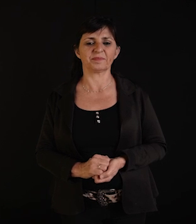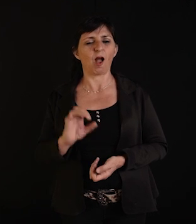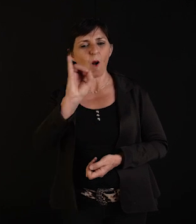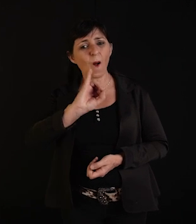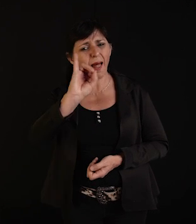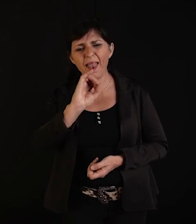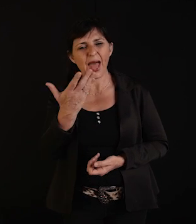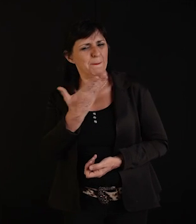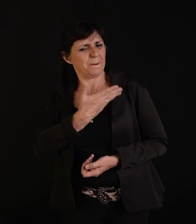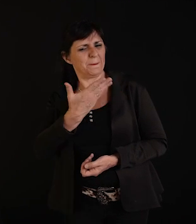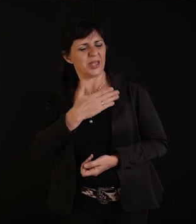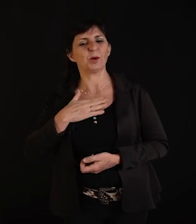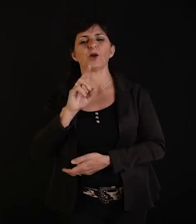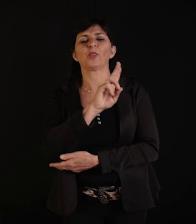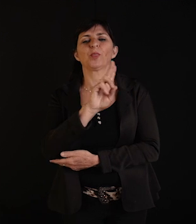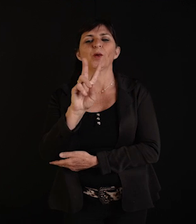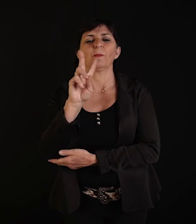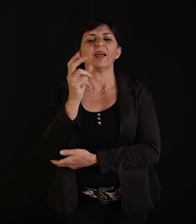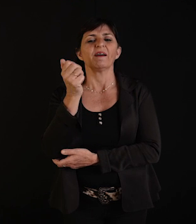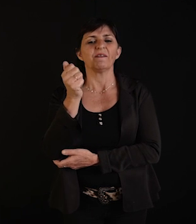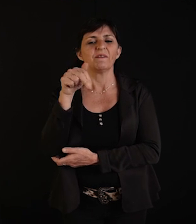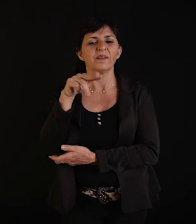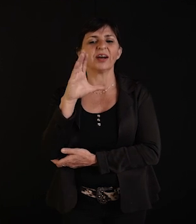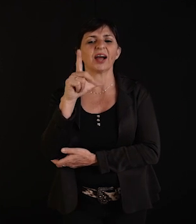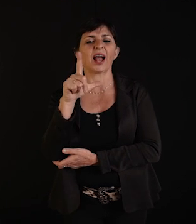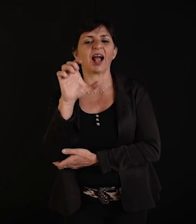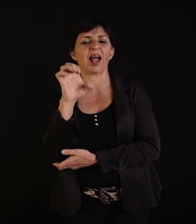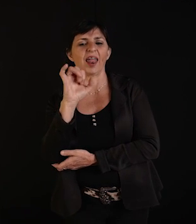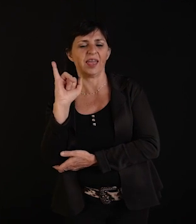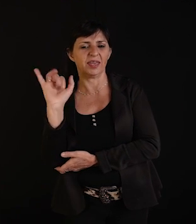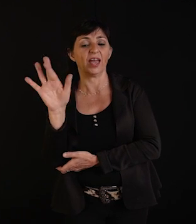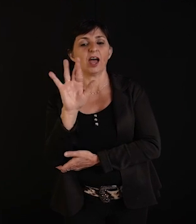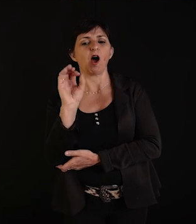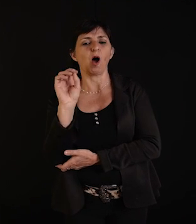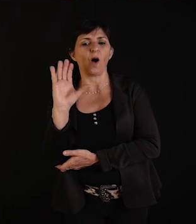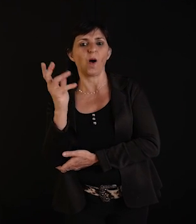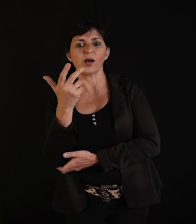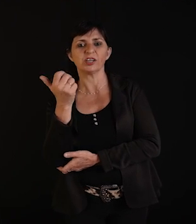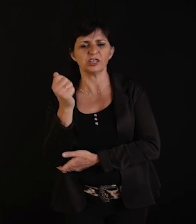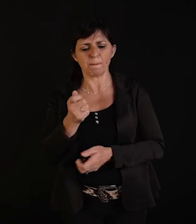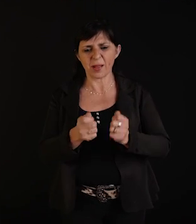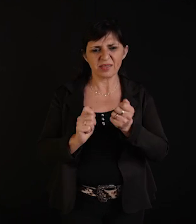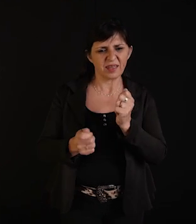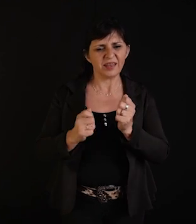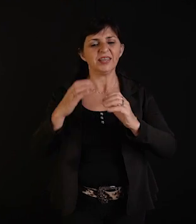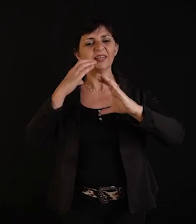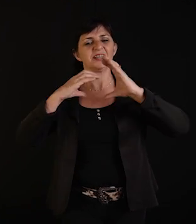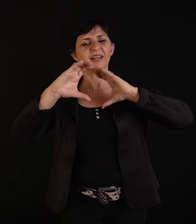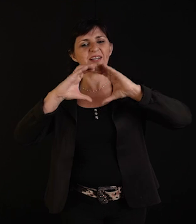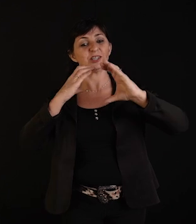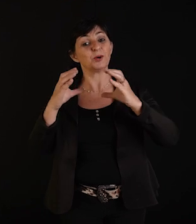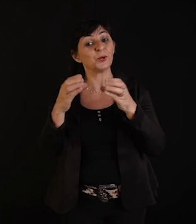Olá, amigos! Meu nome é Vanclei Jairo da Rocha, sou baterista e cantor do grupo